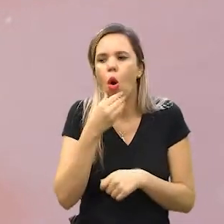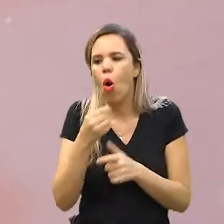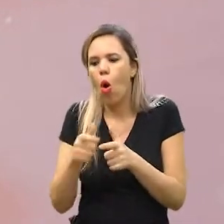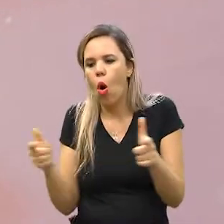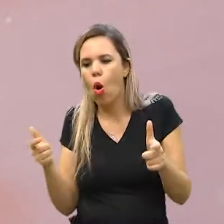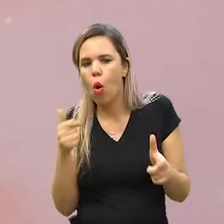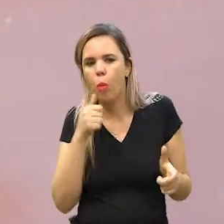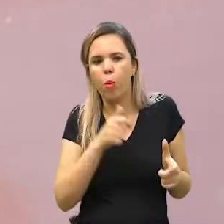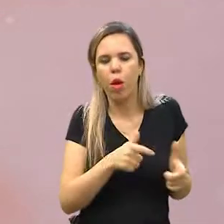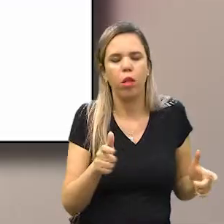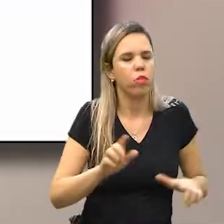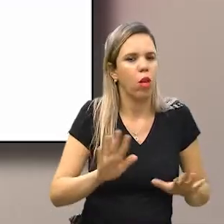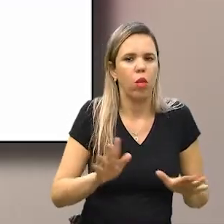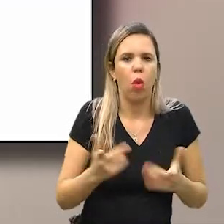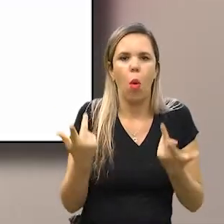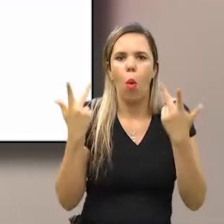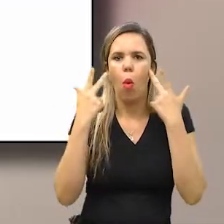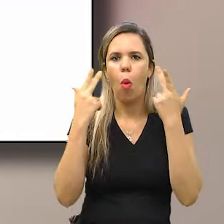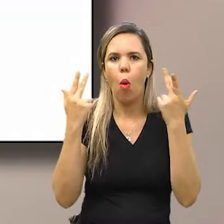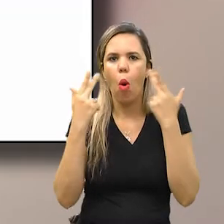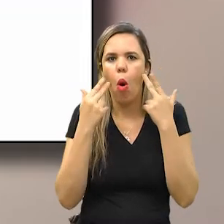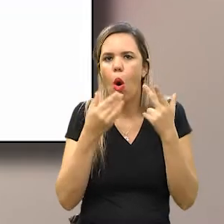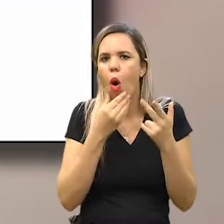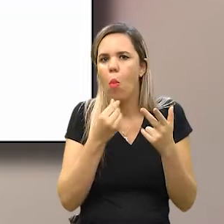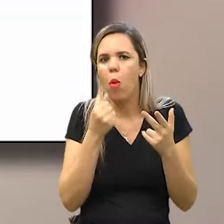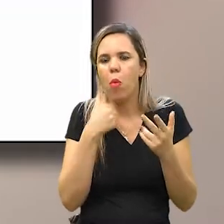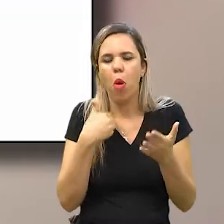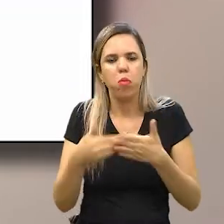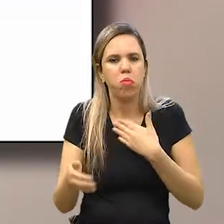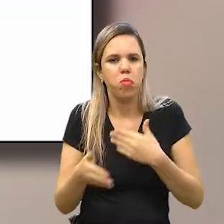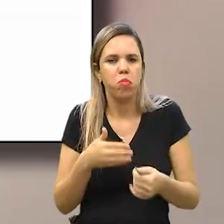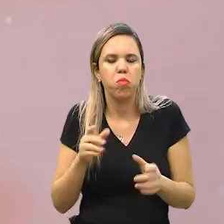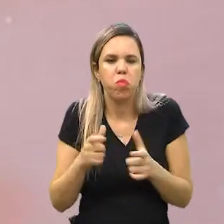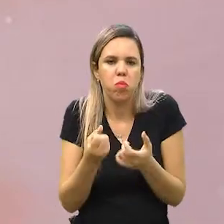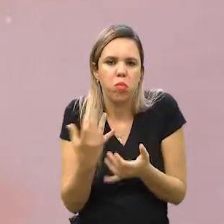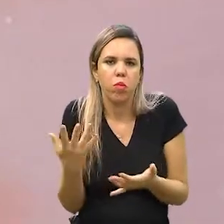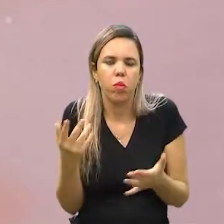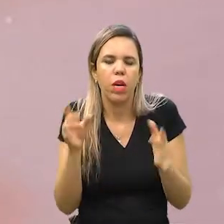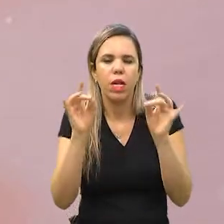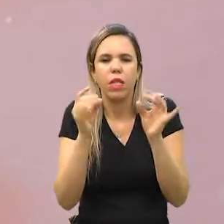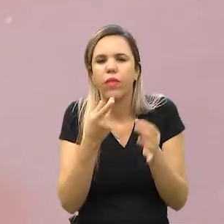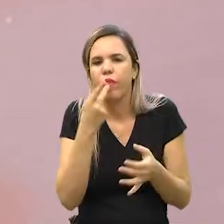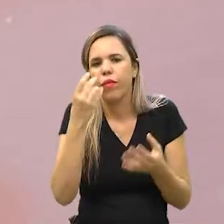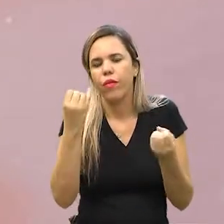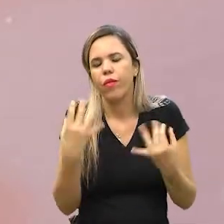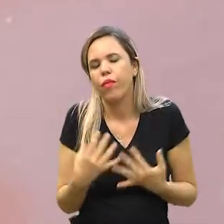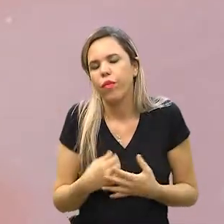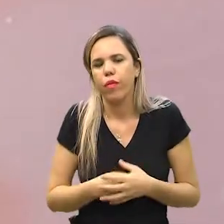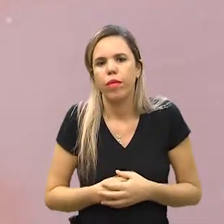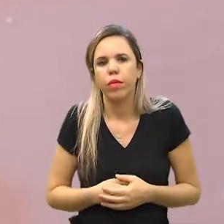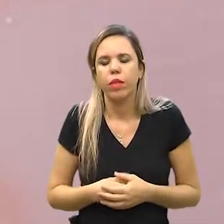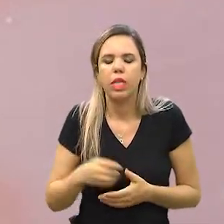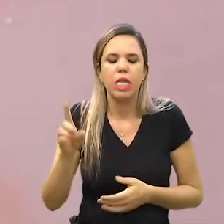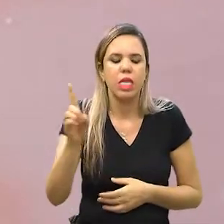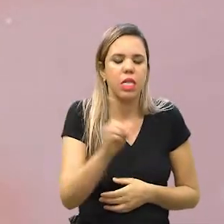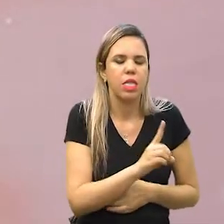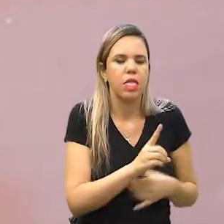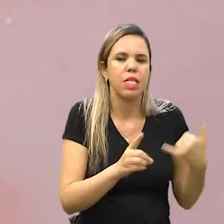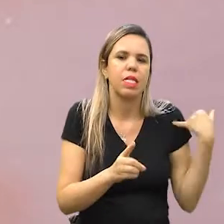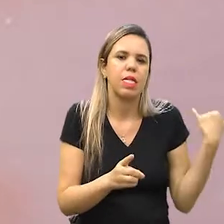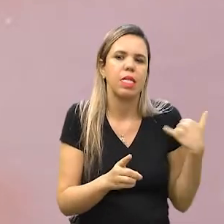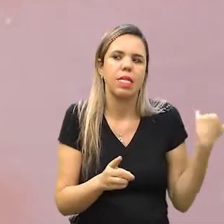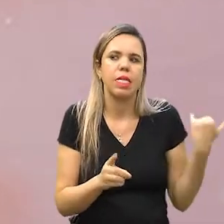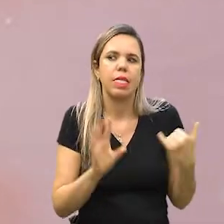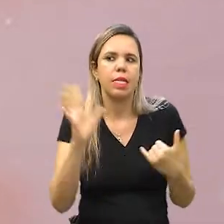em homens ou mulheres? Não, ocorre em comum, em ambos os sexos. Então vamos detalhar mais, doutor. Cheguei lá nessa